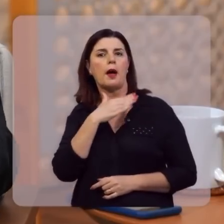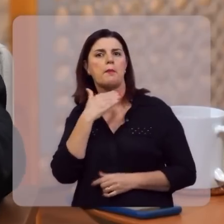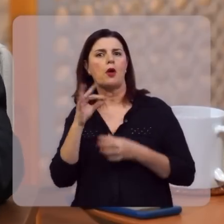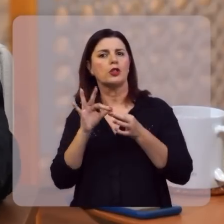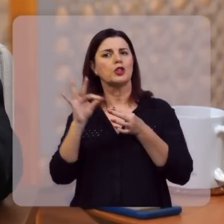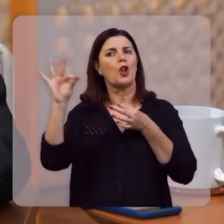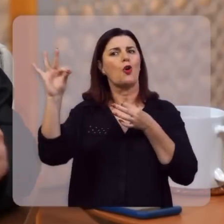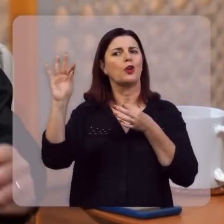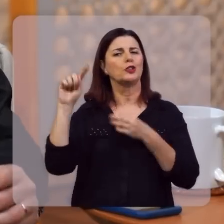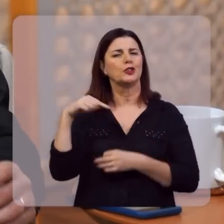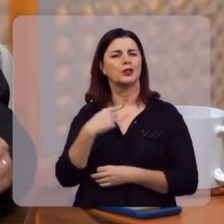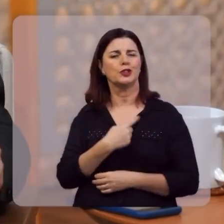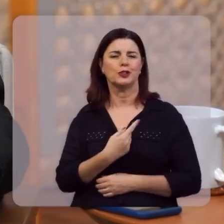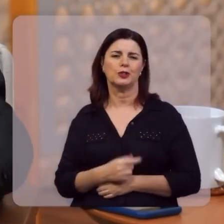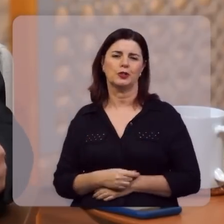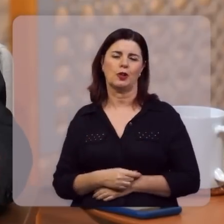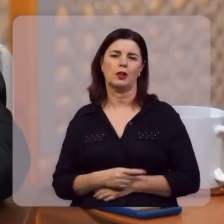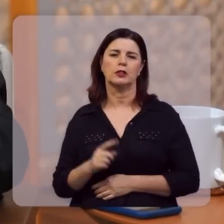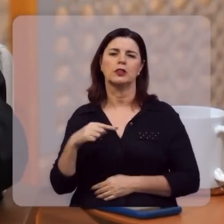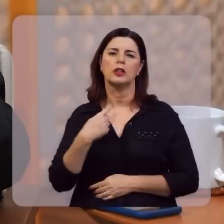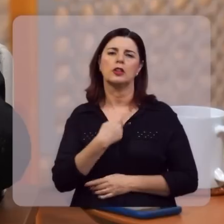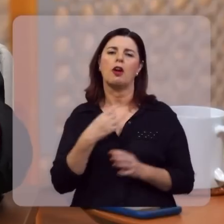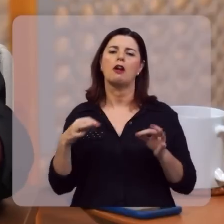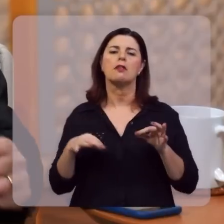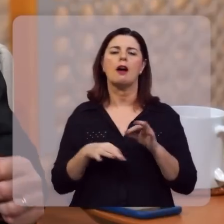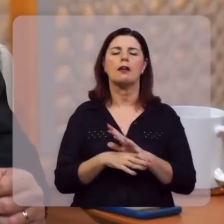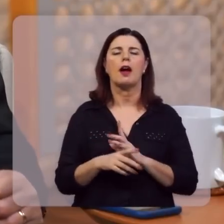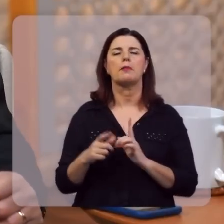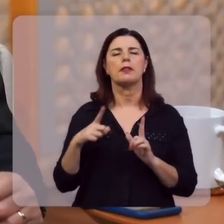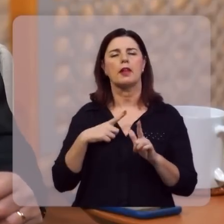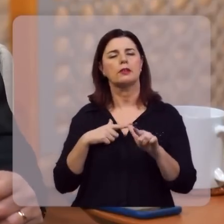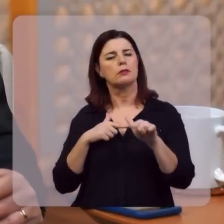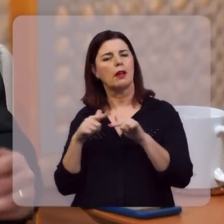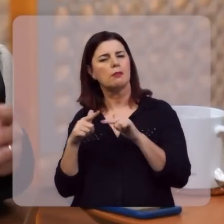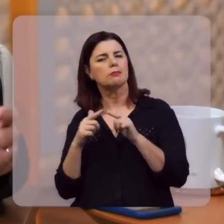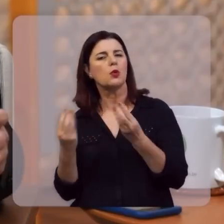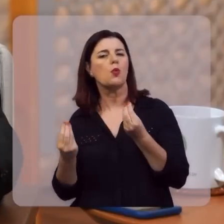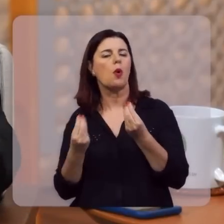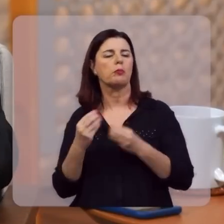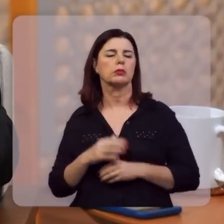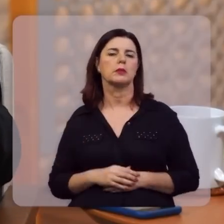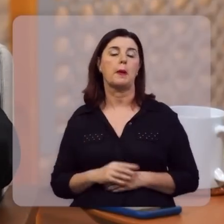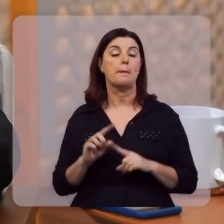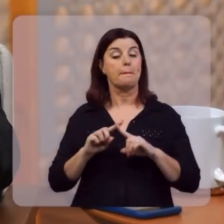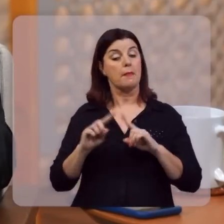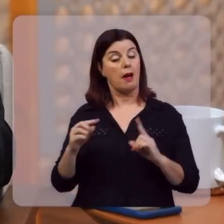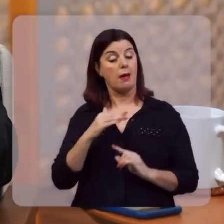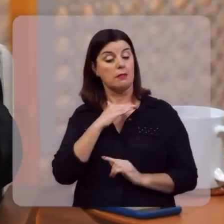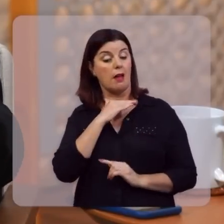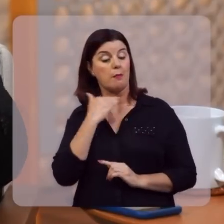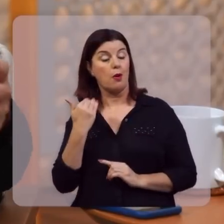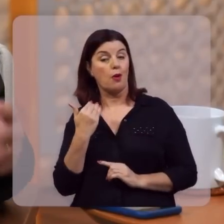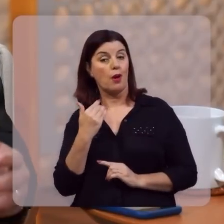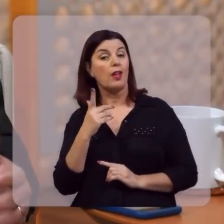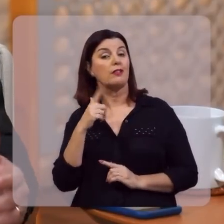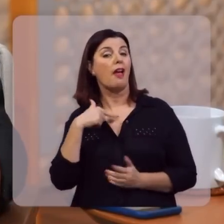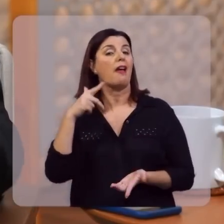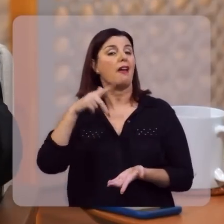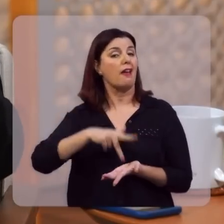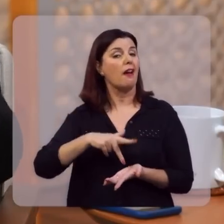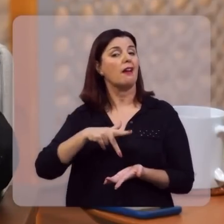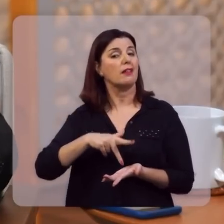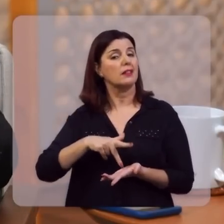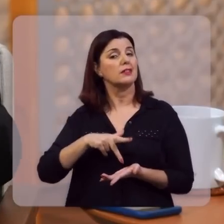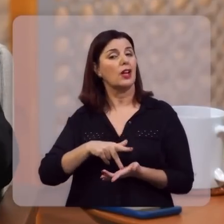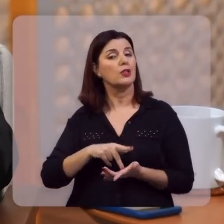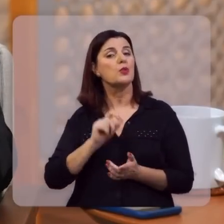está distante de nós e a gente acaba tendo que lidar com isso. Mas a morte é uma realidade.